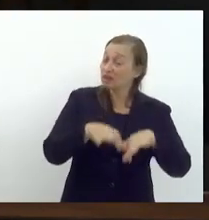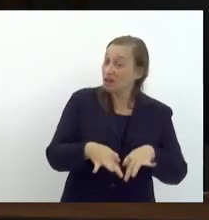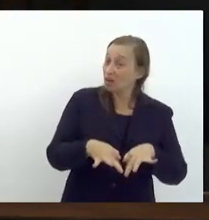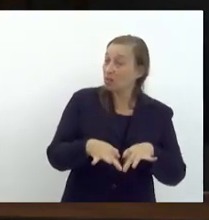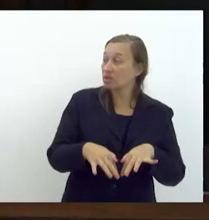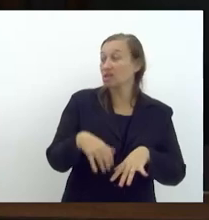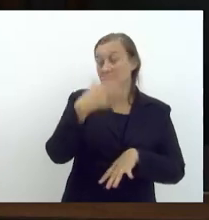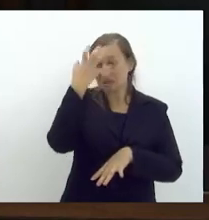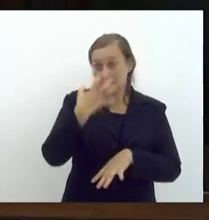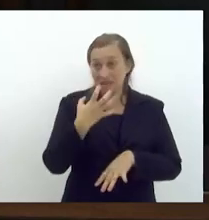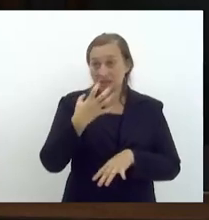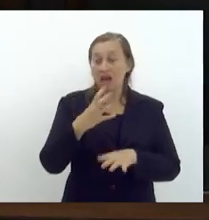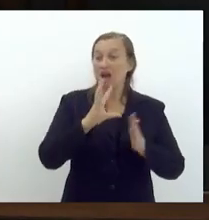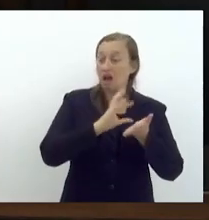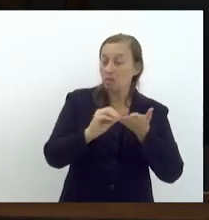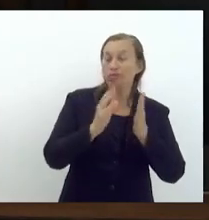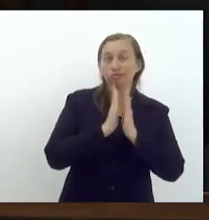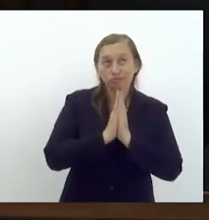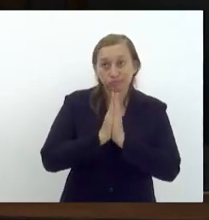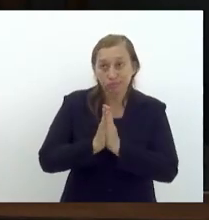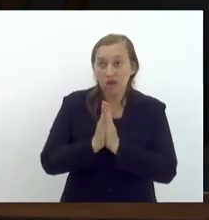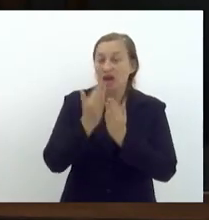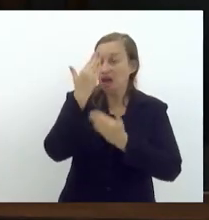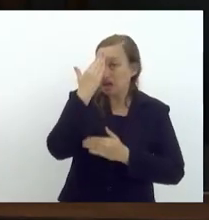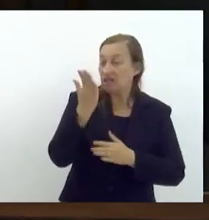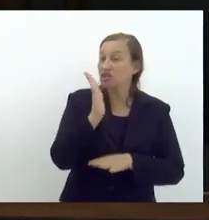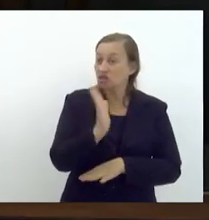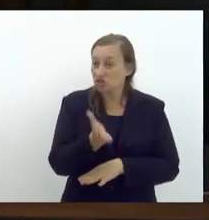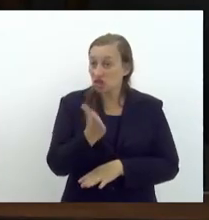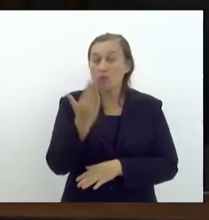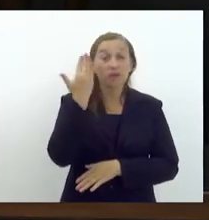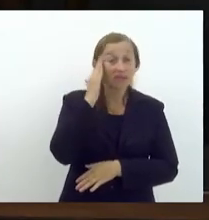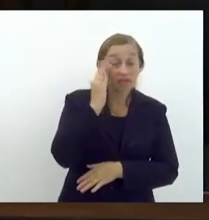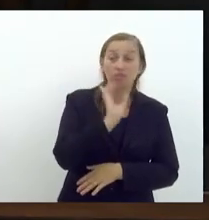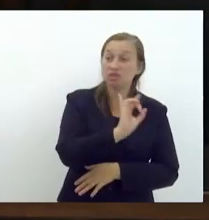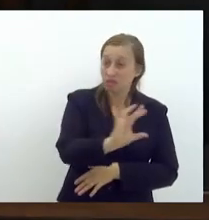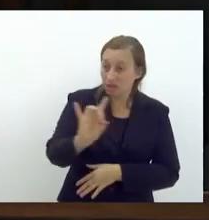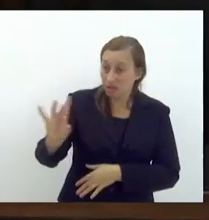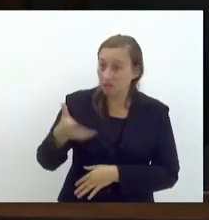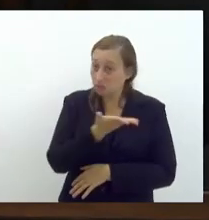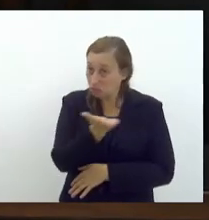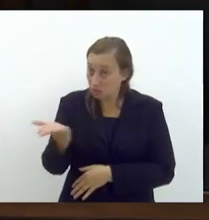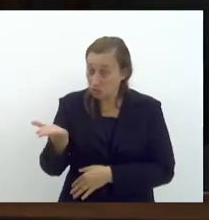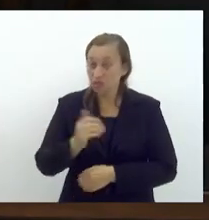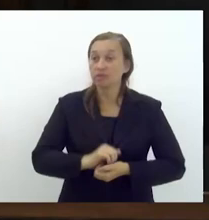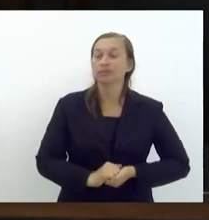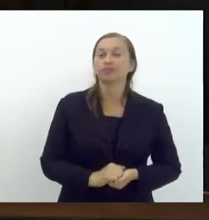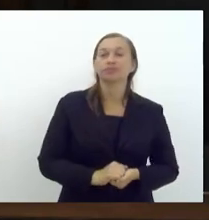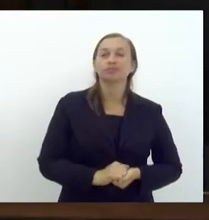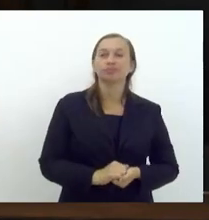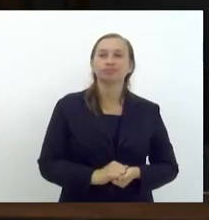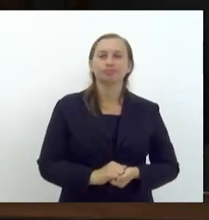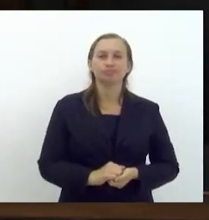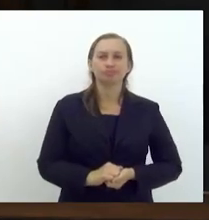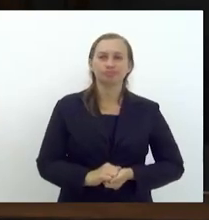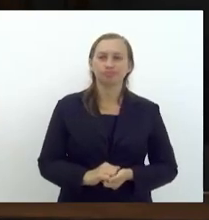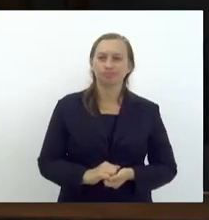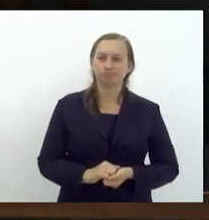dar celeridade a volta por favor Agradeço desde já a compreensão de cada um dos senhores e senhoras